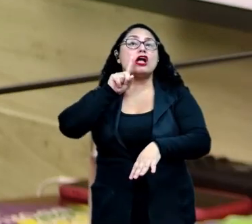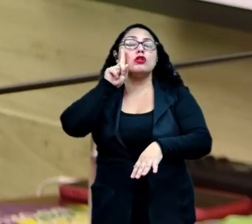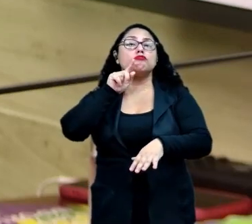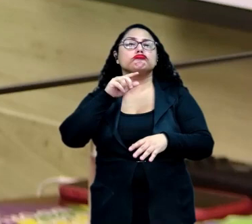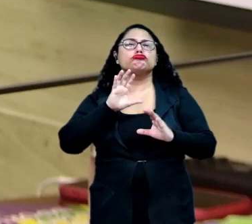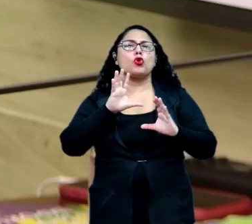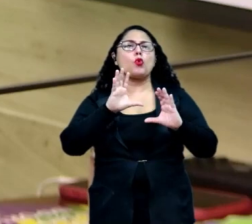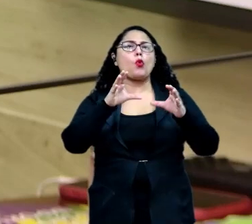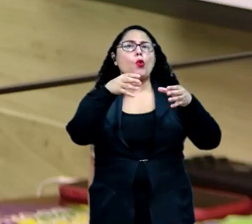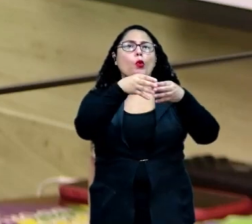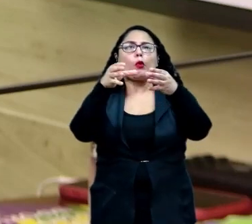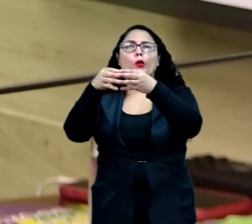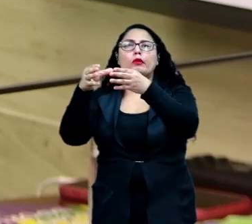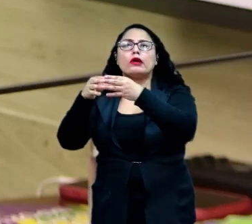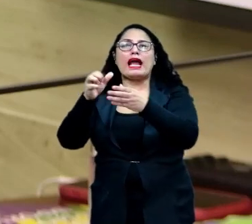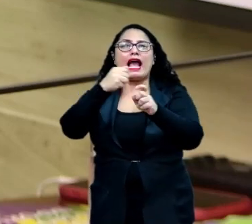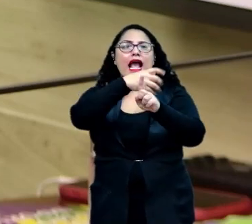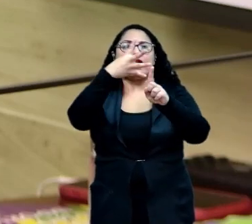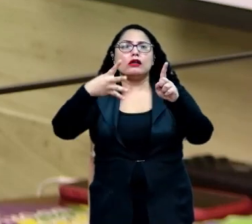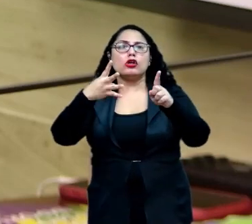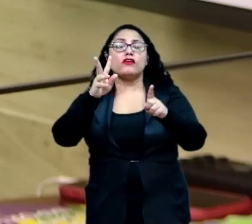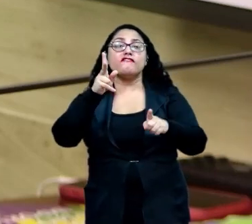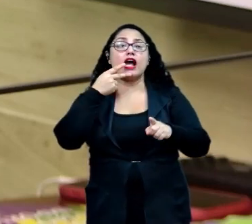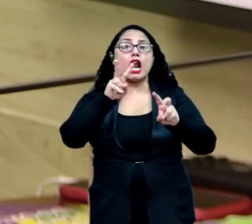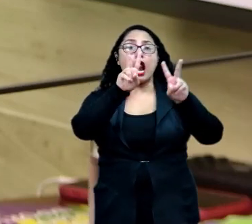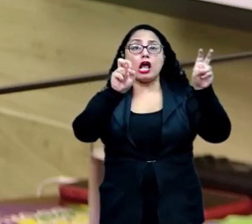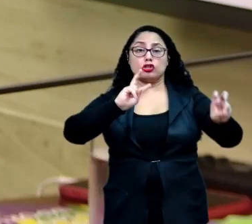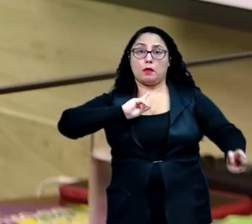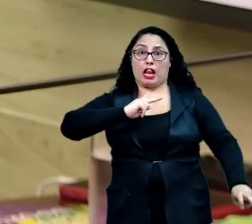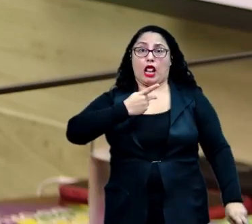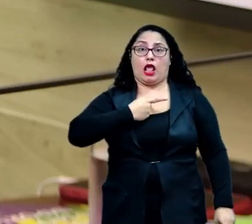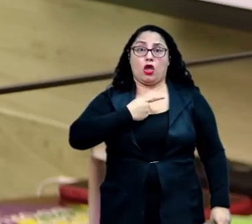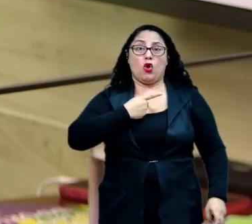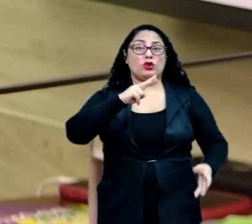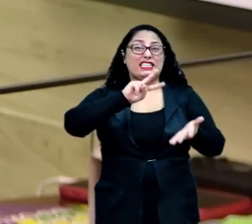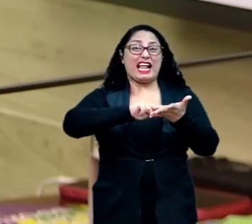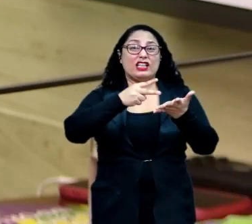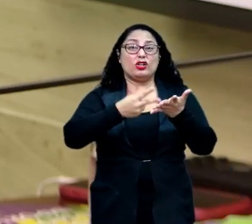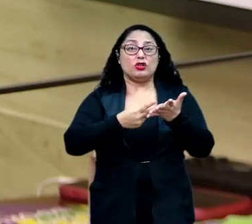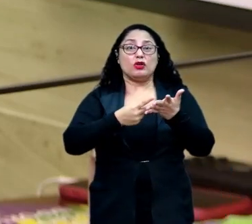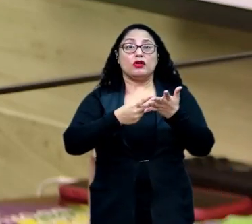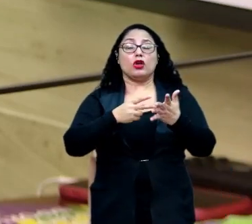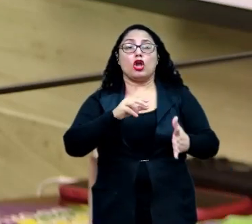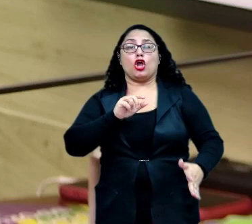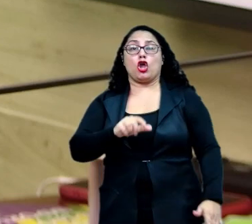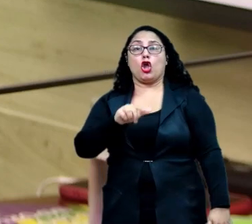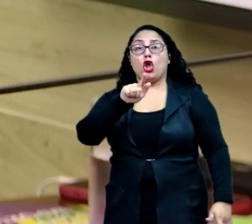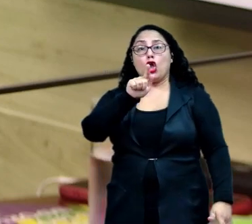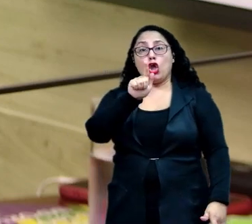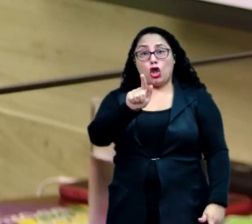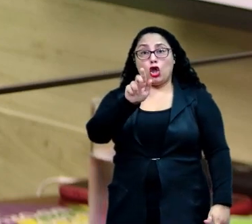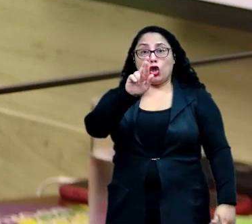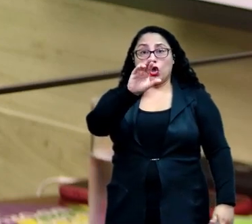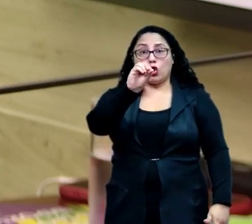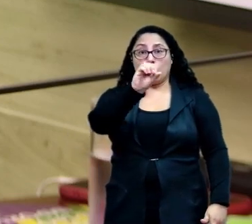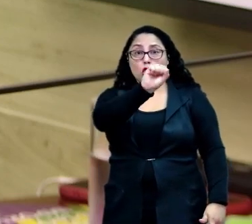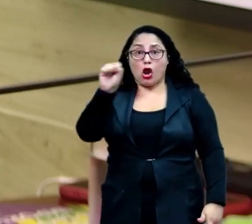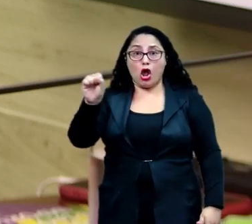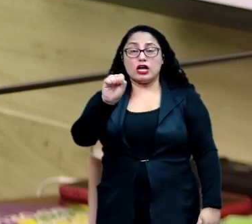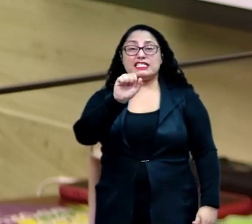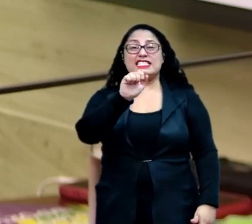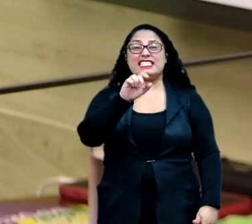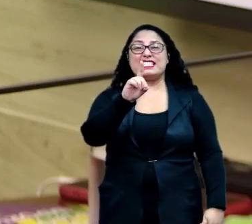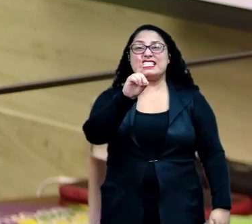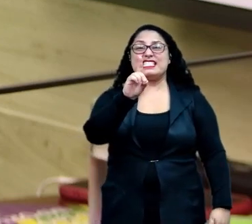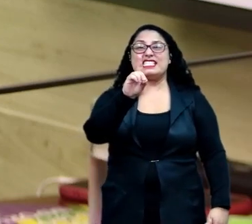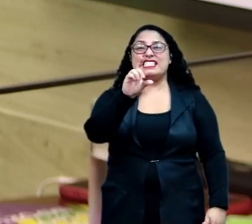entidades LGBTs, quando a gente ia falar de travestis, os tradutores traduziam para crossdress, para você ter noção, porque eles não tinham noção